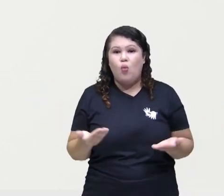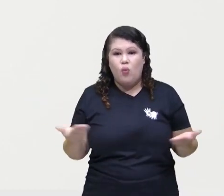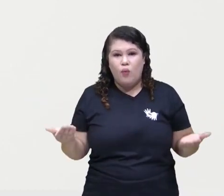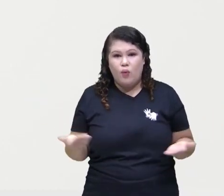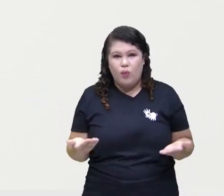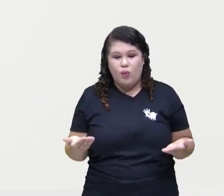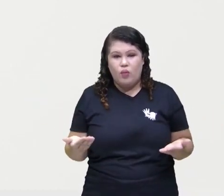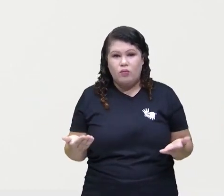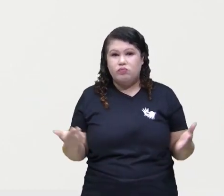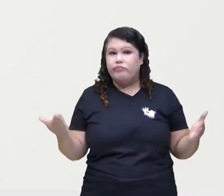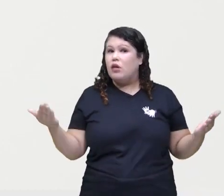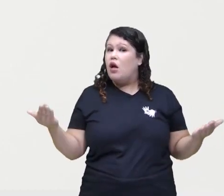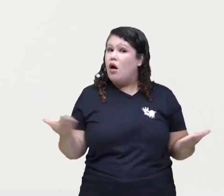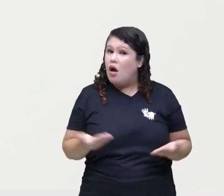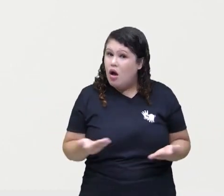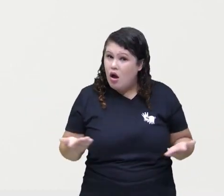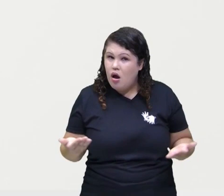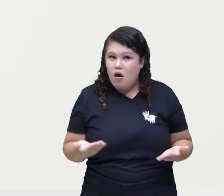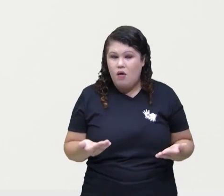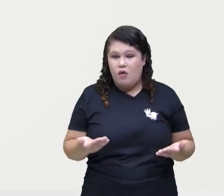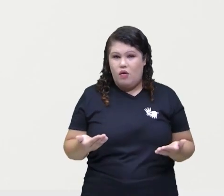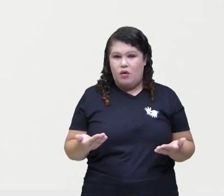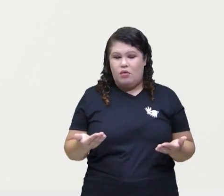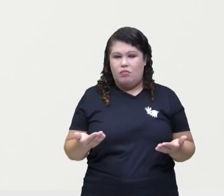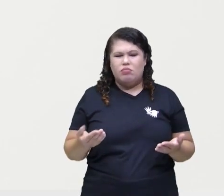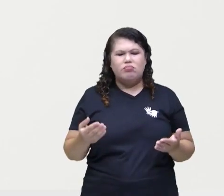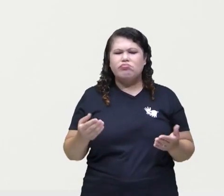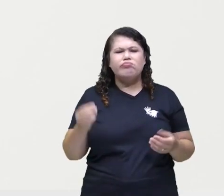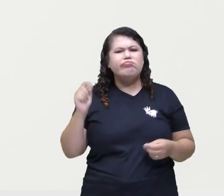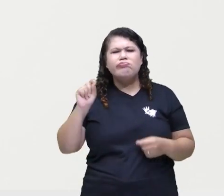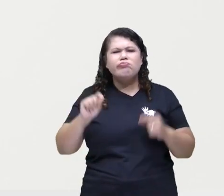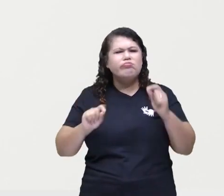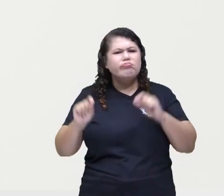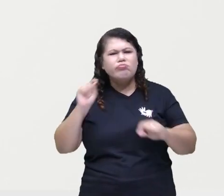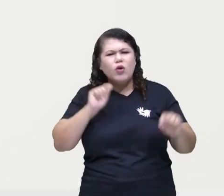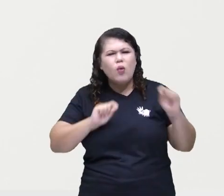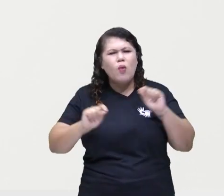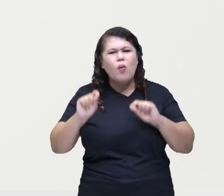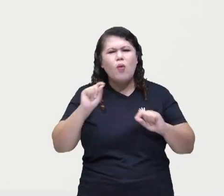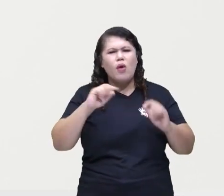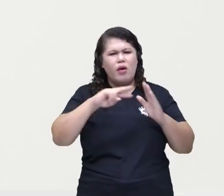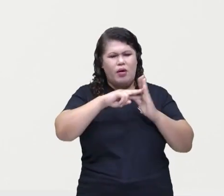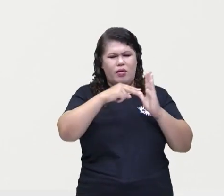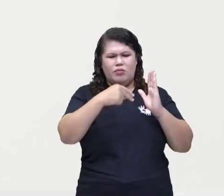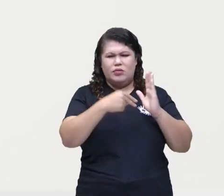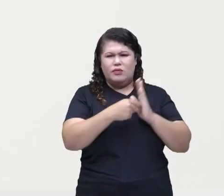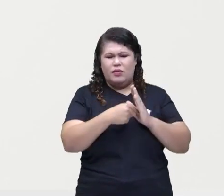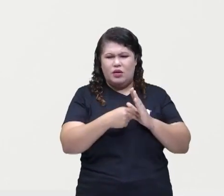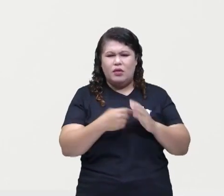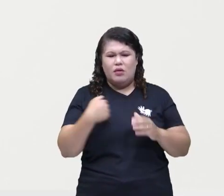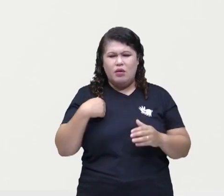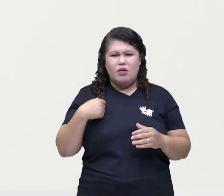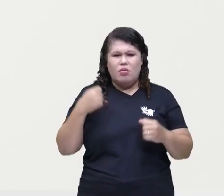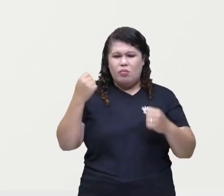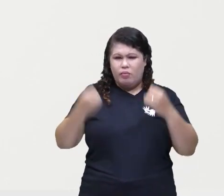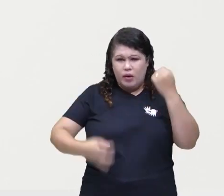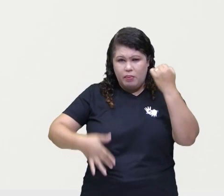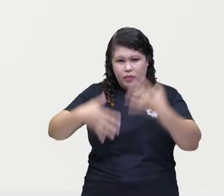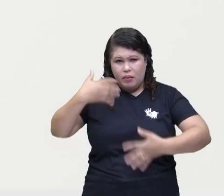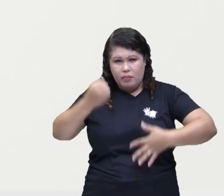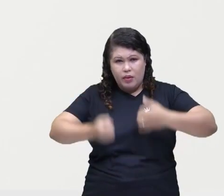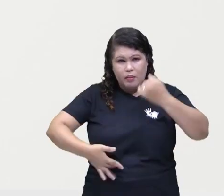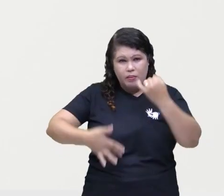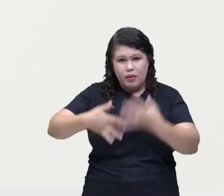vezes, agora há pouco? Olha só, a palavra agora. Eu não estou utilizando ela muito, é para fazer com que